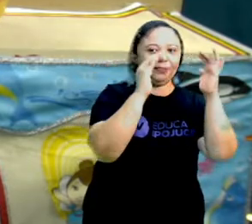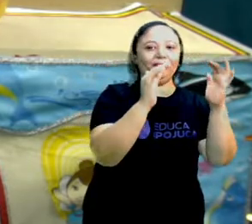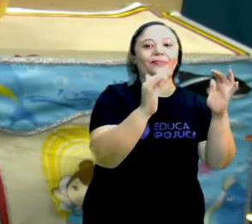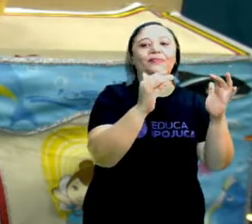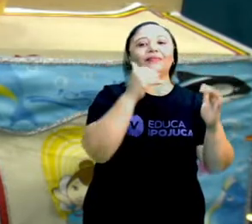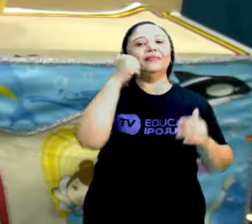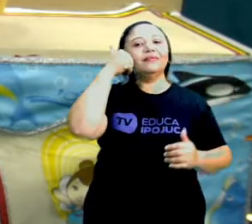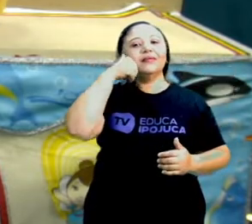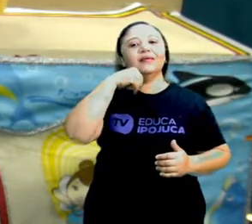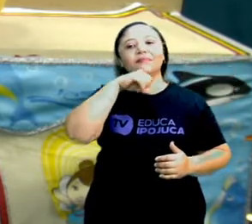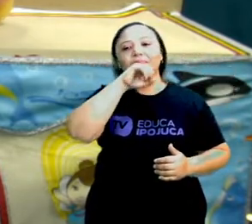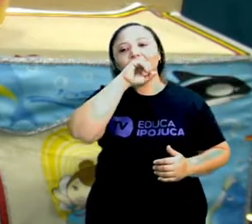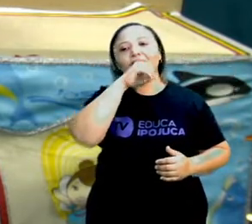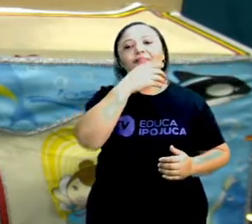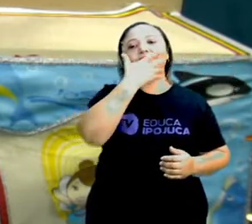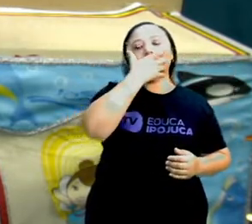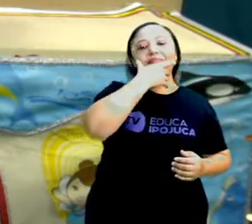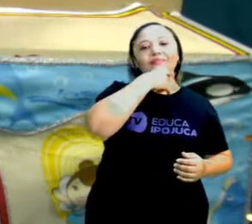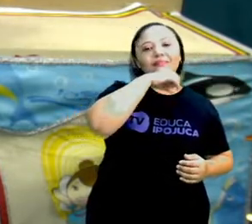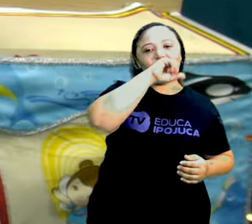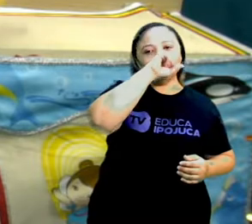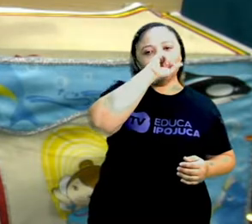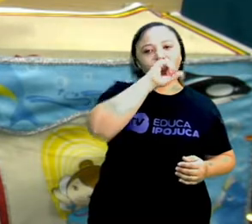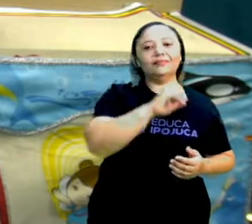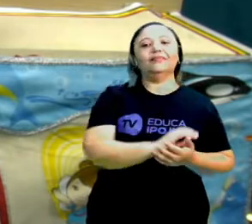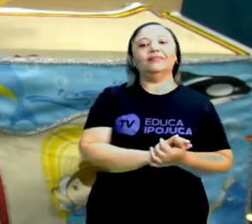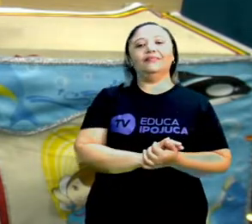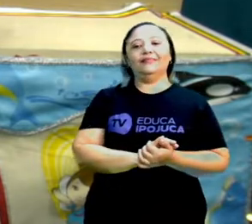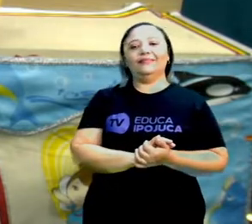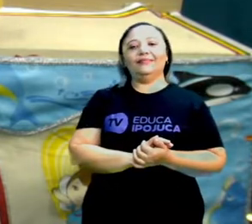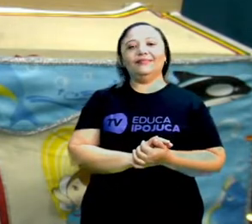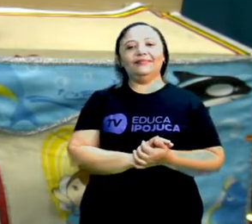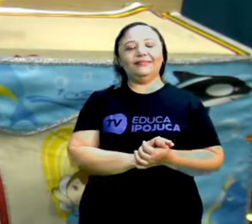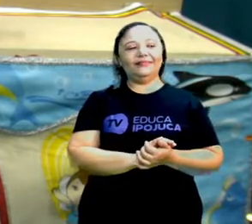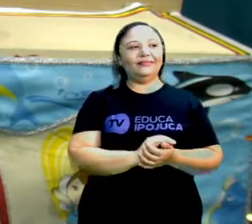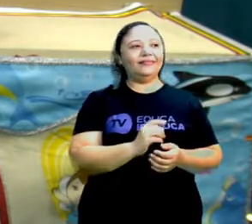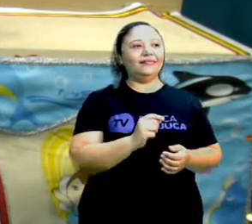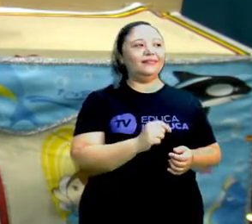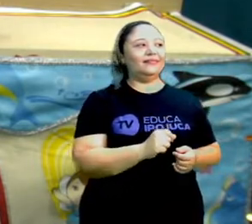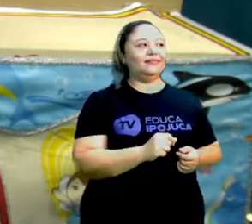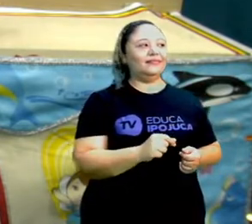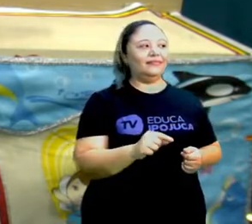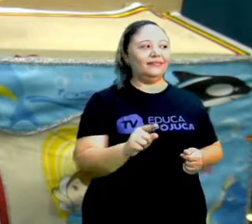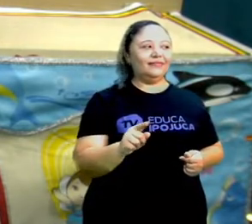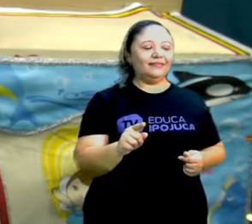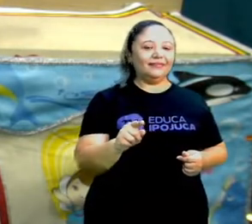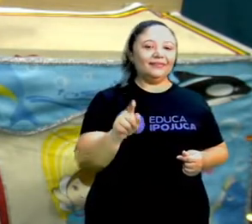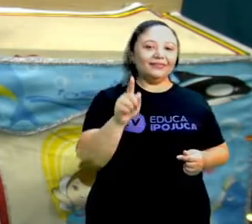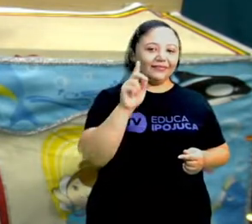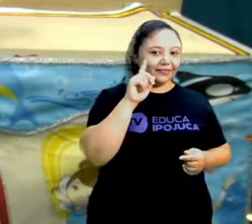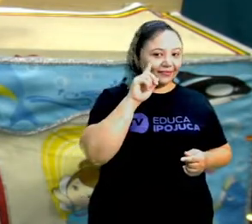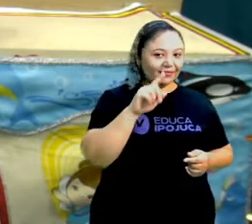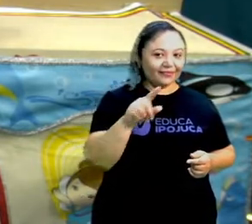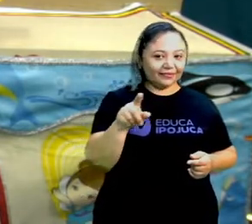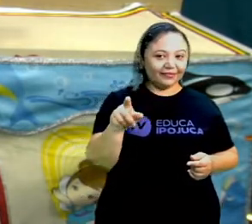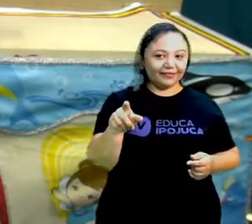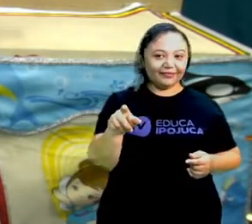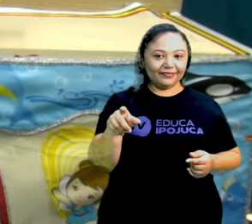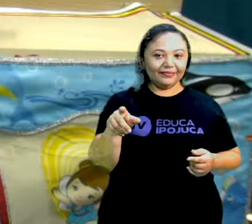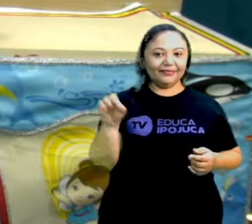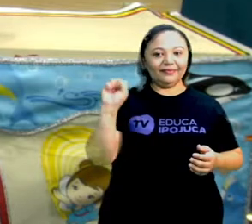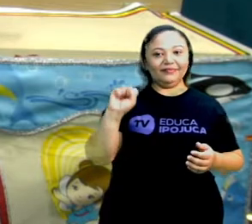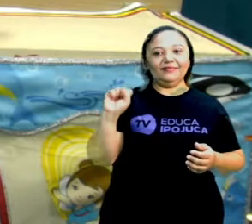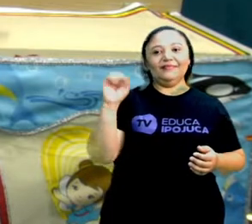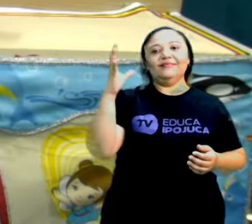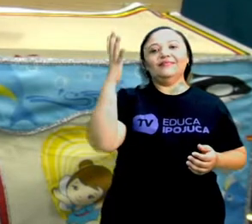ó, mas nunca mesmo, desobedecer a mamãe. Não é isso, Leiturinha? Exatamente, porque não você pode. Viu o que aconteceu, né, Leiturinha?